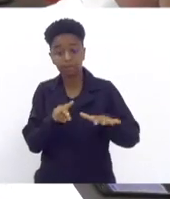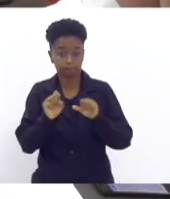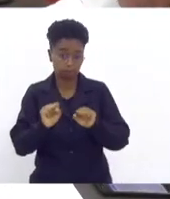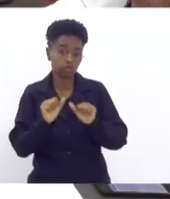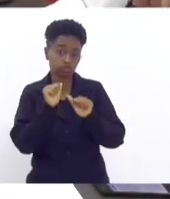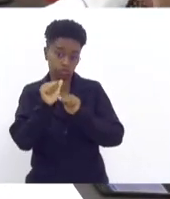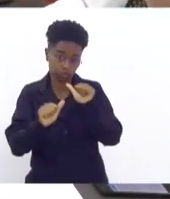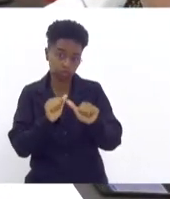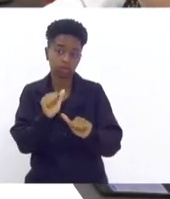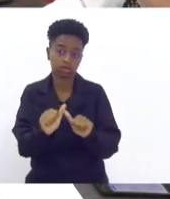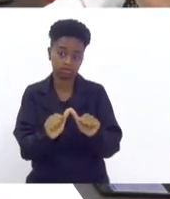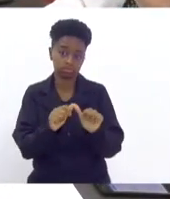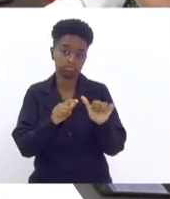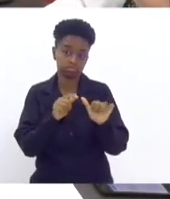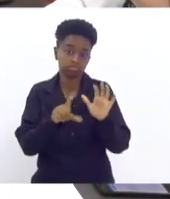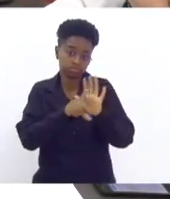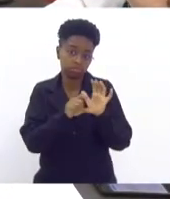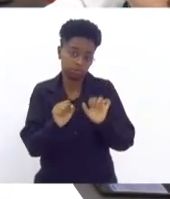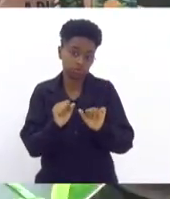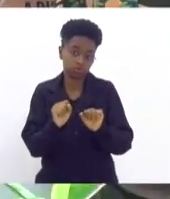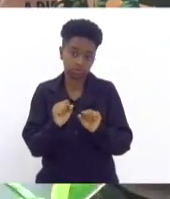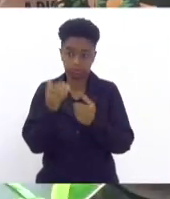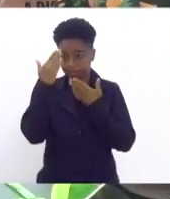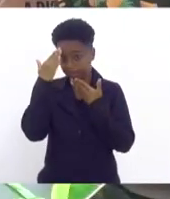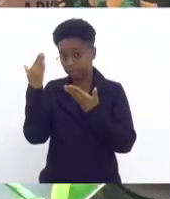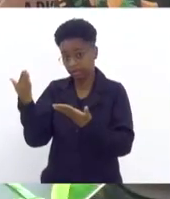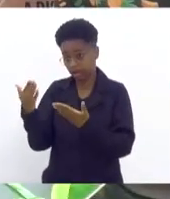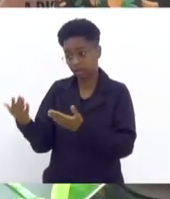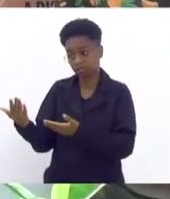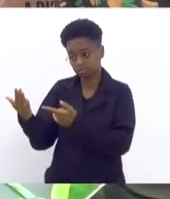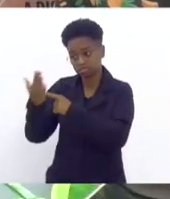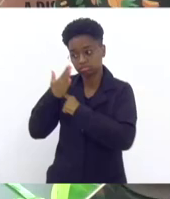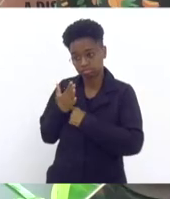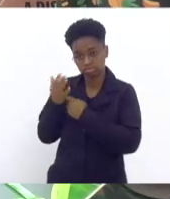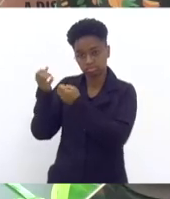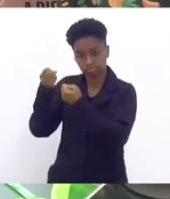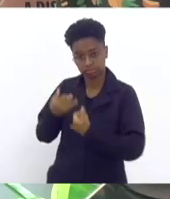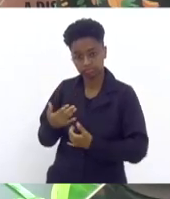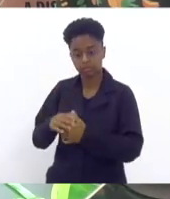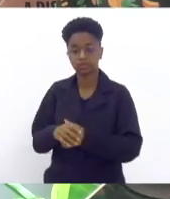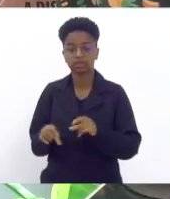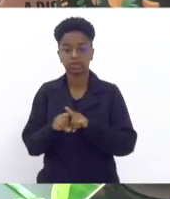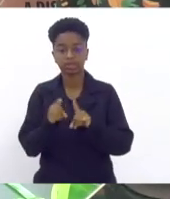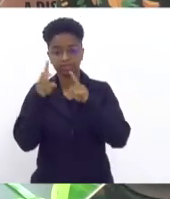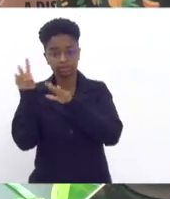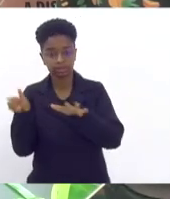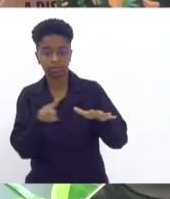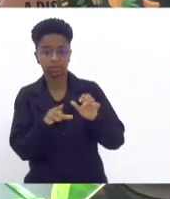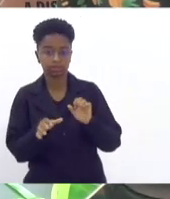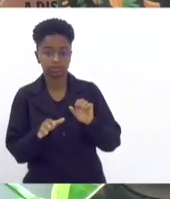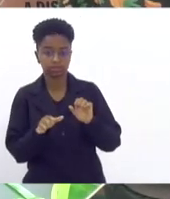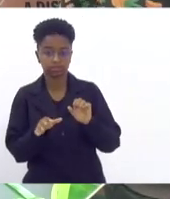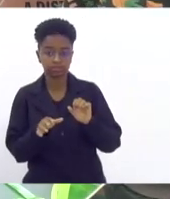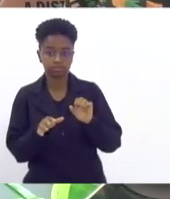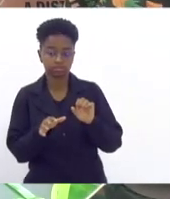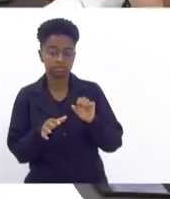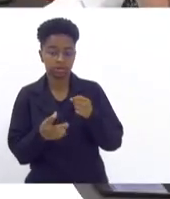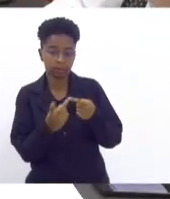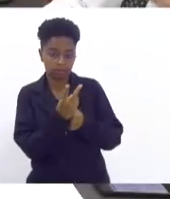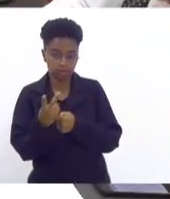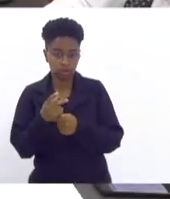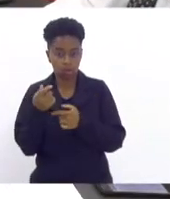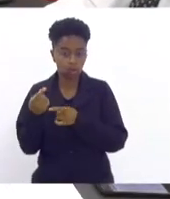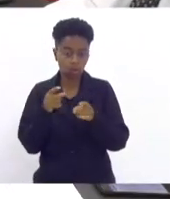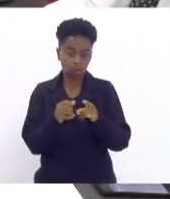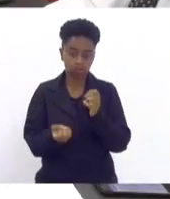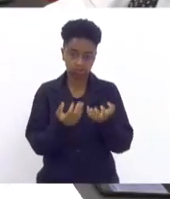modificação, da lei, é isso. Muito obrigado aí pela compreensão de todos. Mantendo a Semana de Prevenção ao Incêndio. Ótimo, muito obrigado,